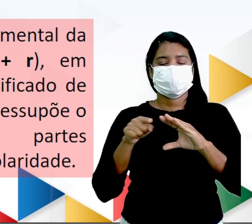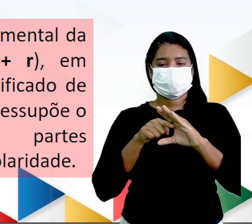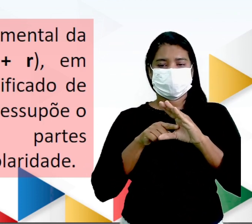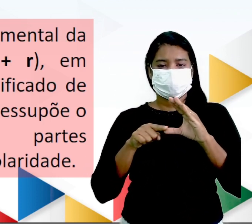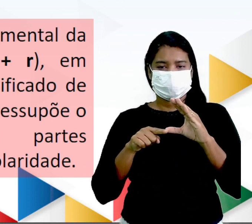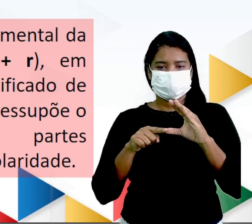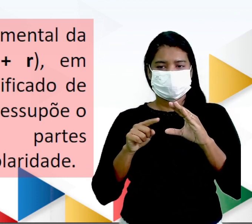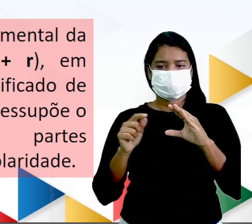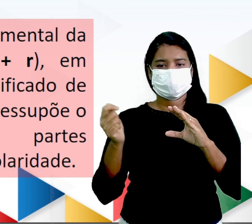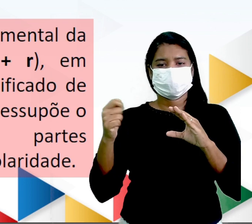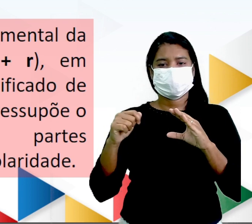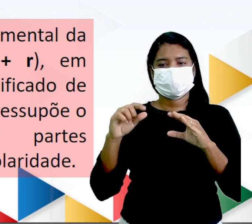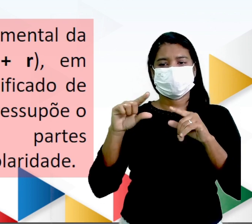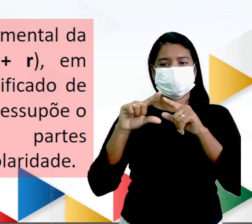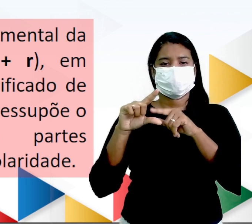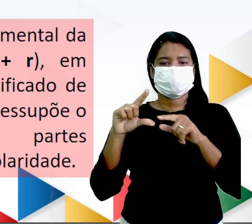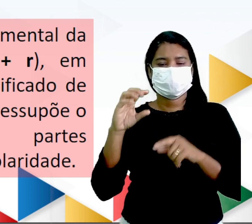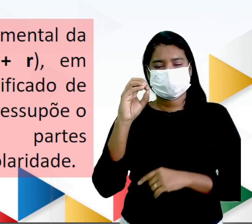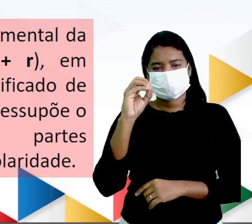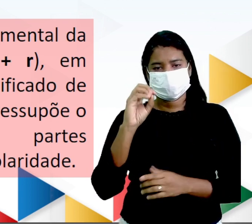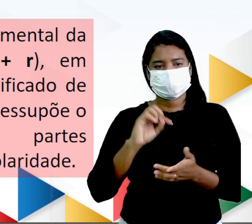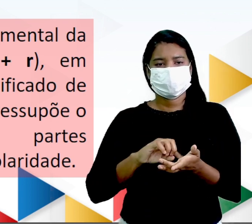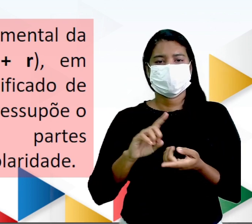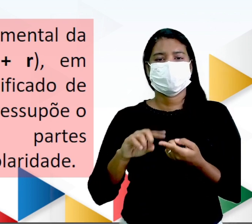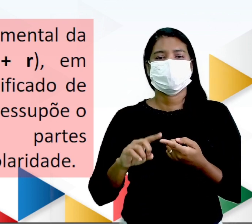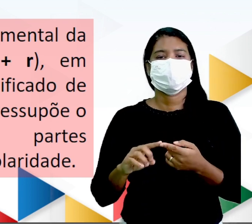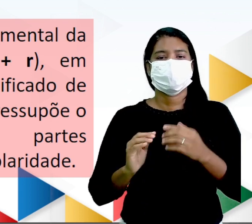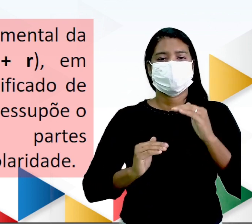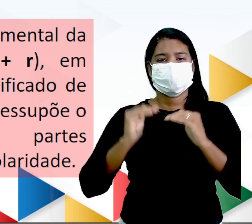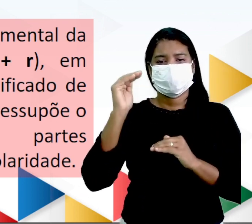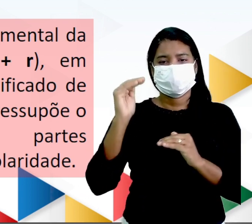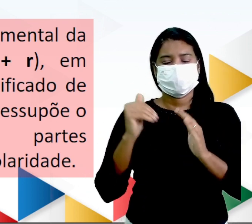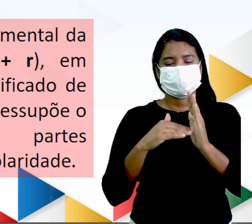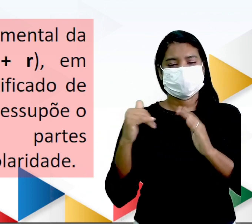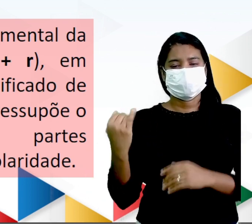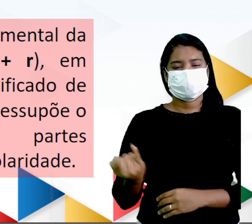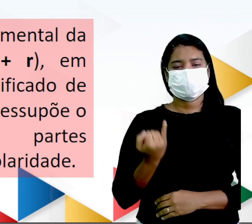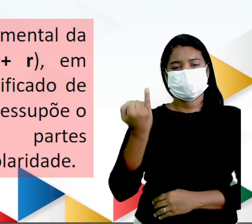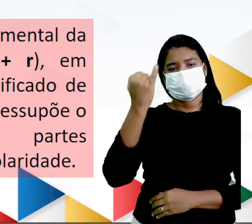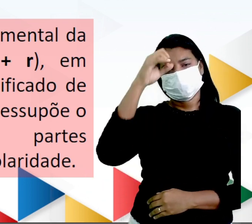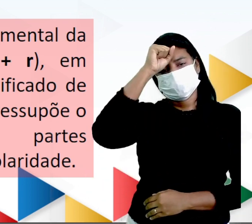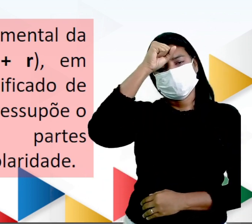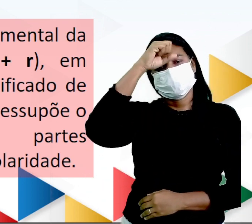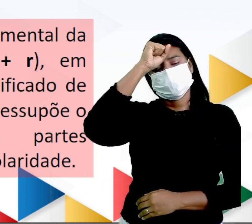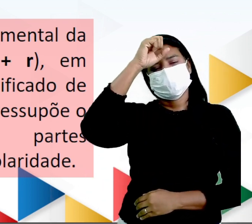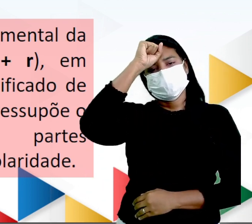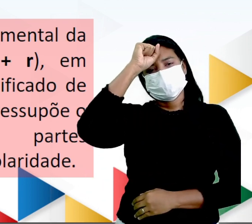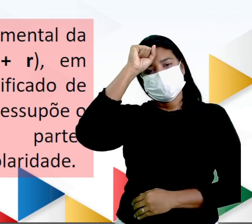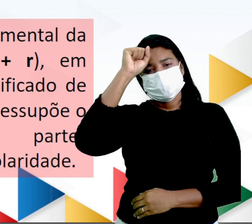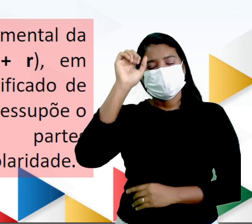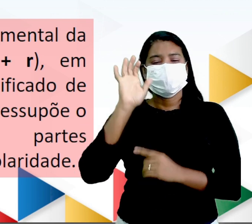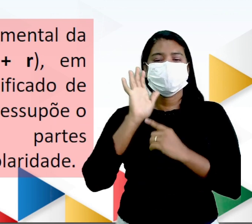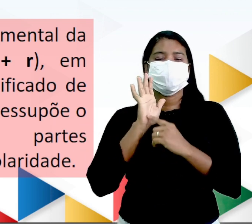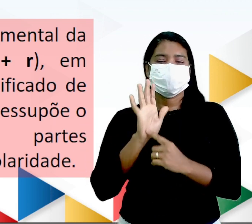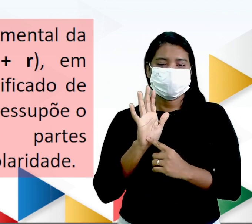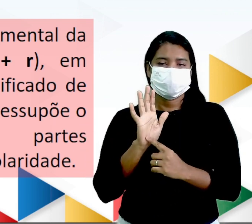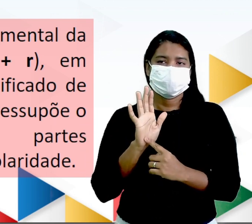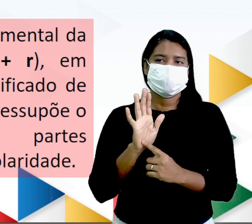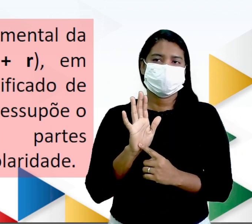menor possível, ou o resto pode ser zero. Essa teoria do resto é importante que você aprenda, porque isso aparece